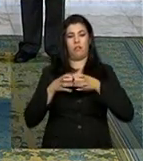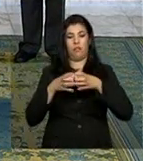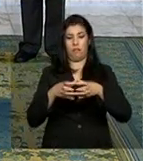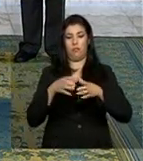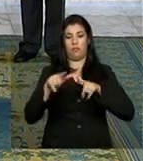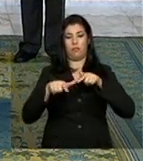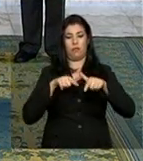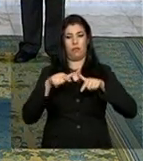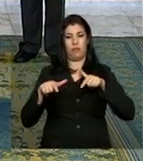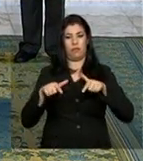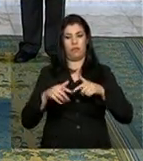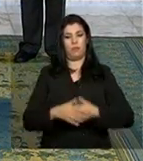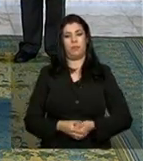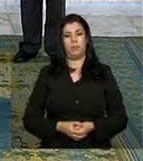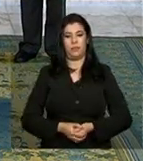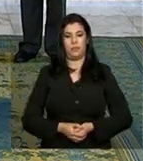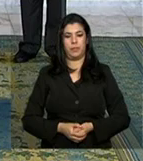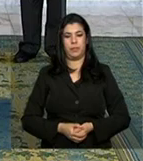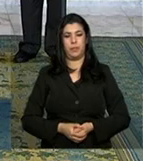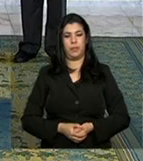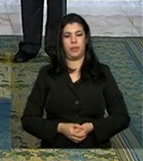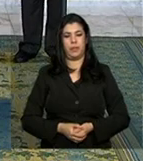Rousseff,